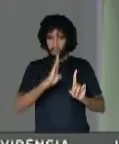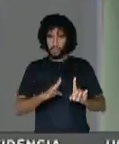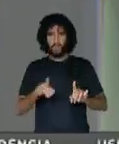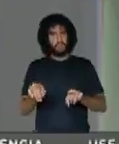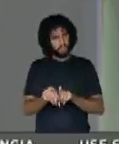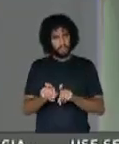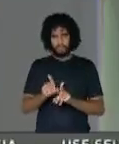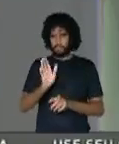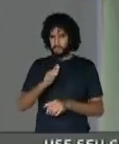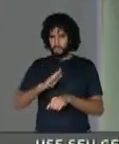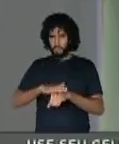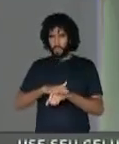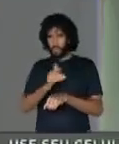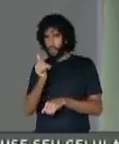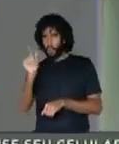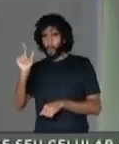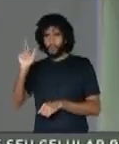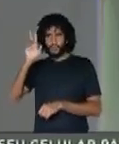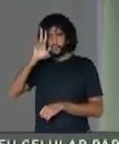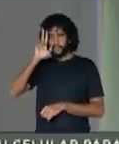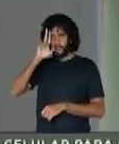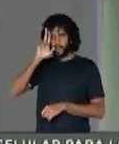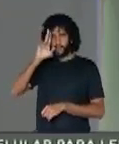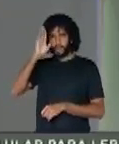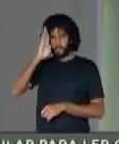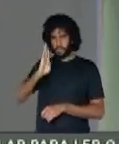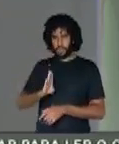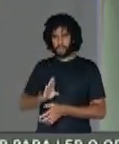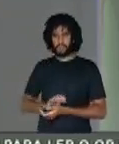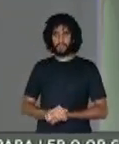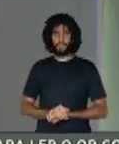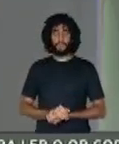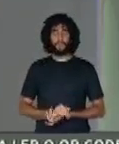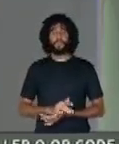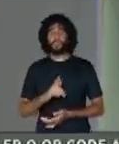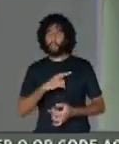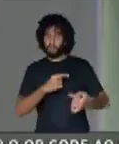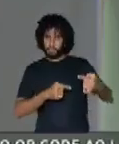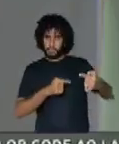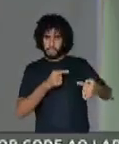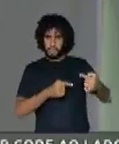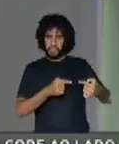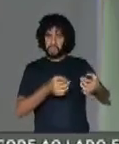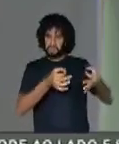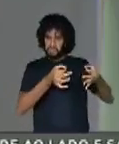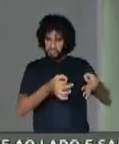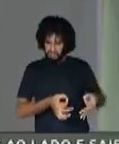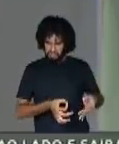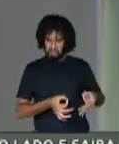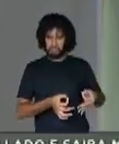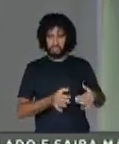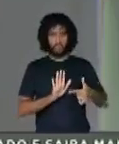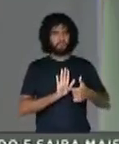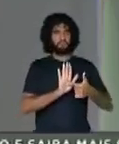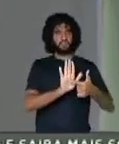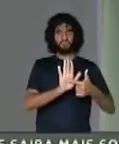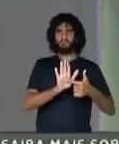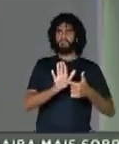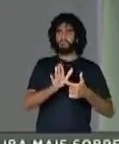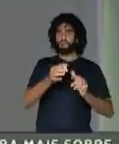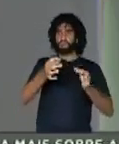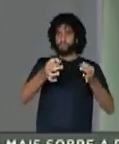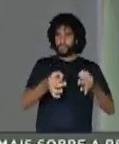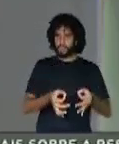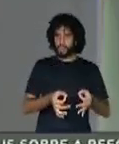em vários momentos da história recente brasileira. Fizemos esse debate de modo leal, franco, apontando as